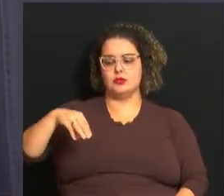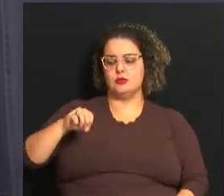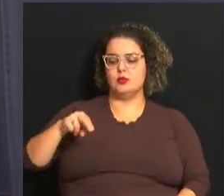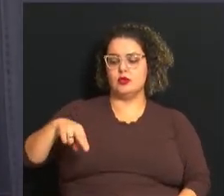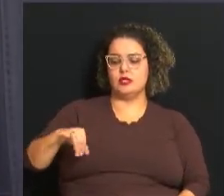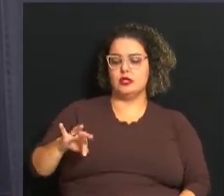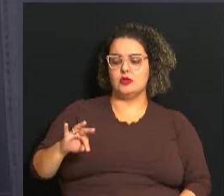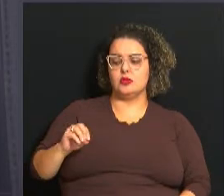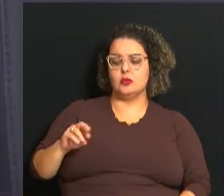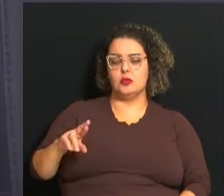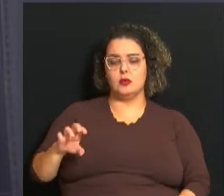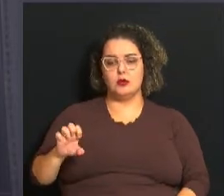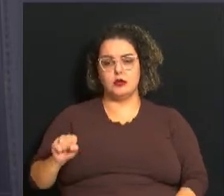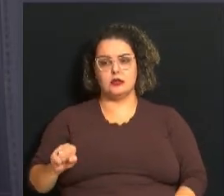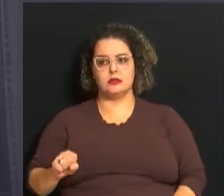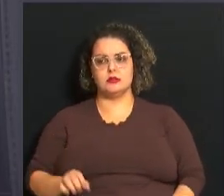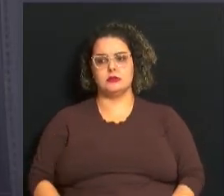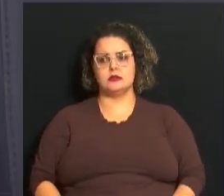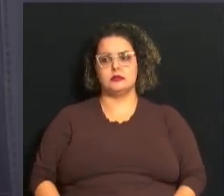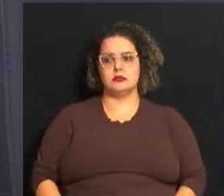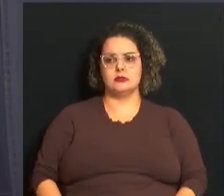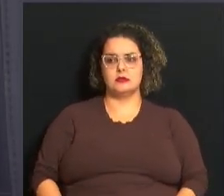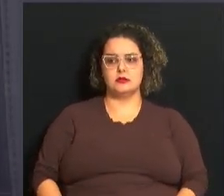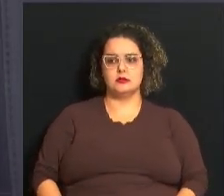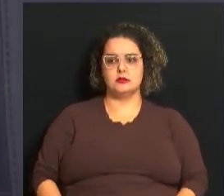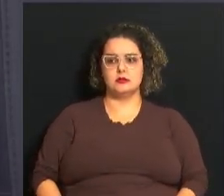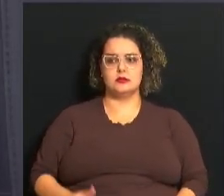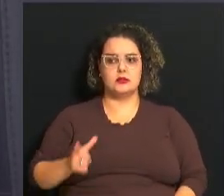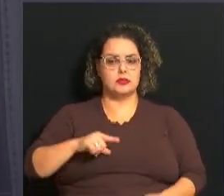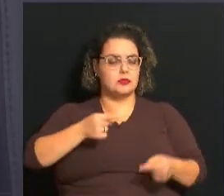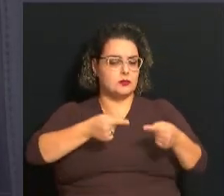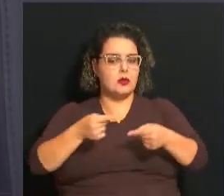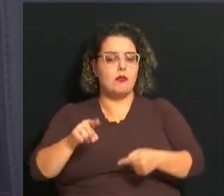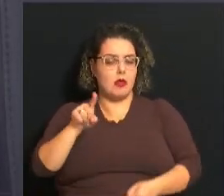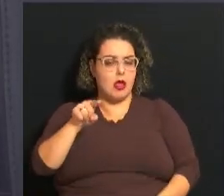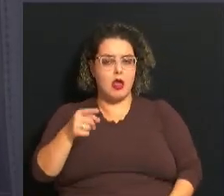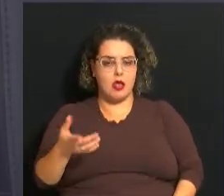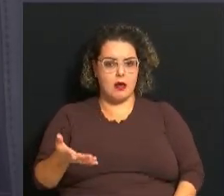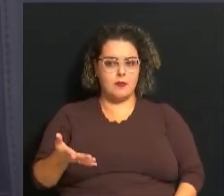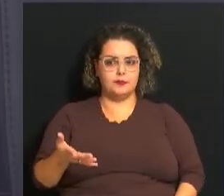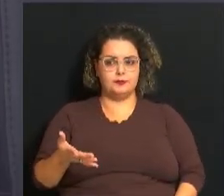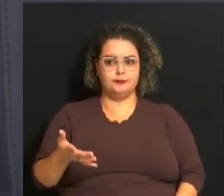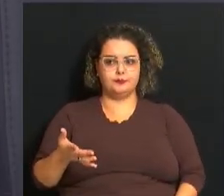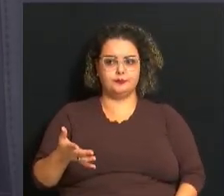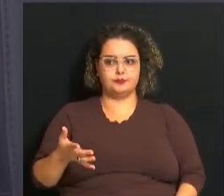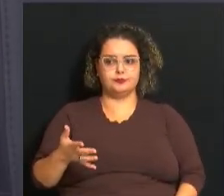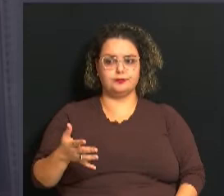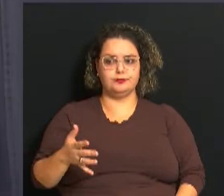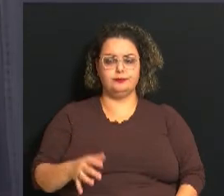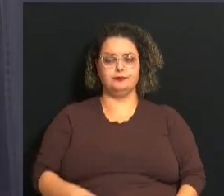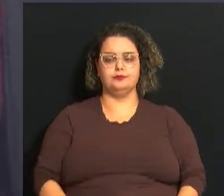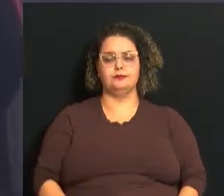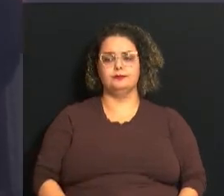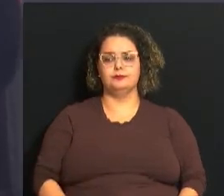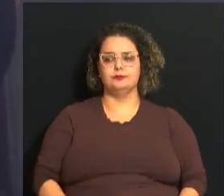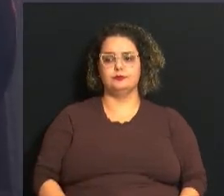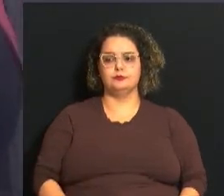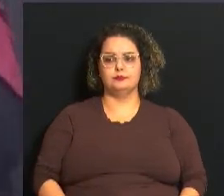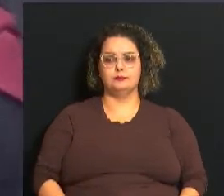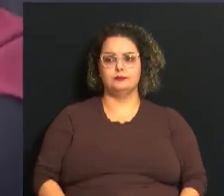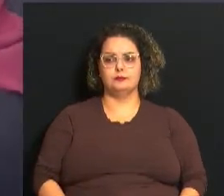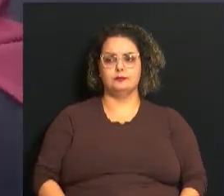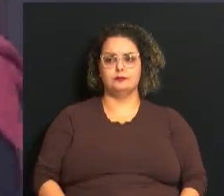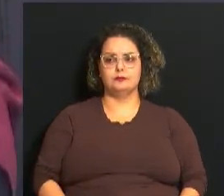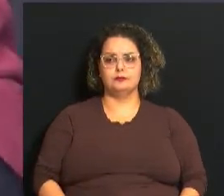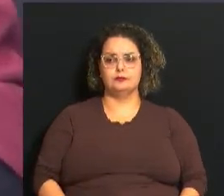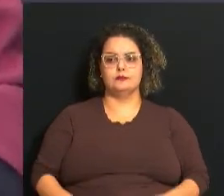né então eu tive um debate justamente sobre isso que mobilizou muitas muitas dicas